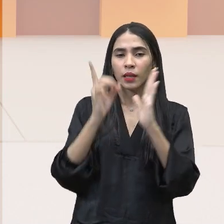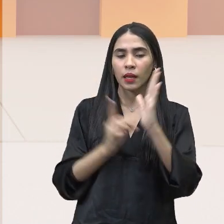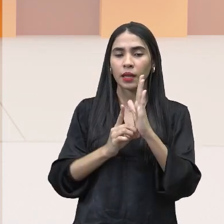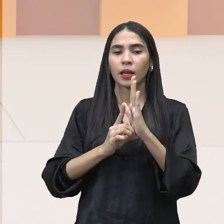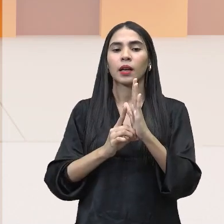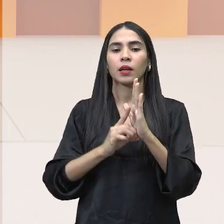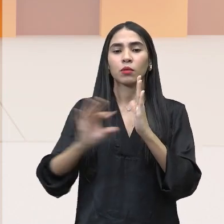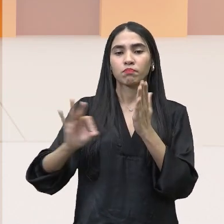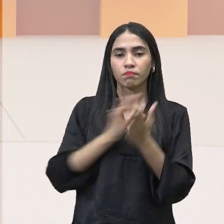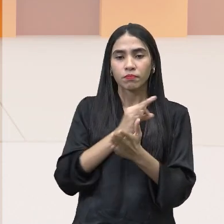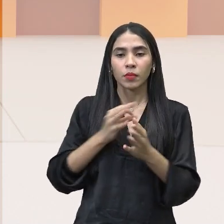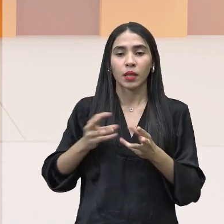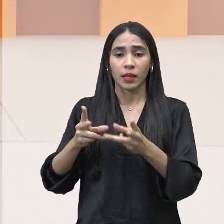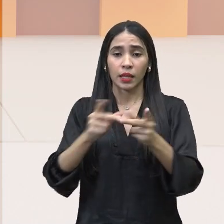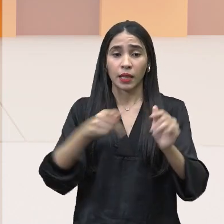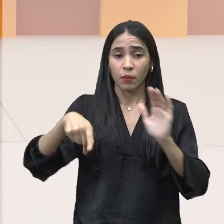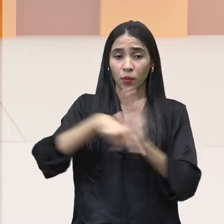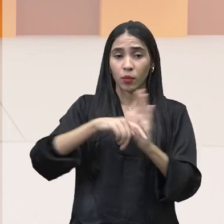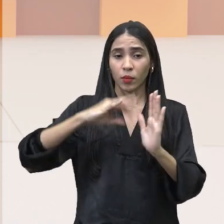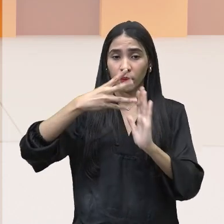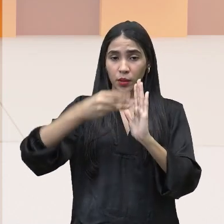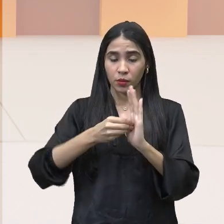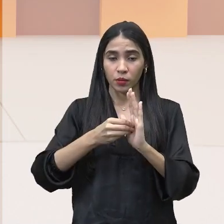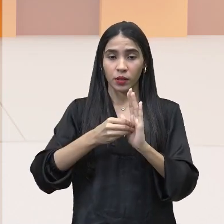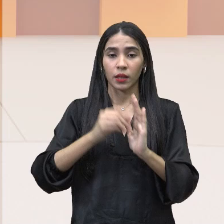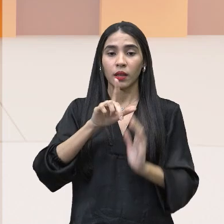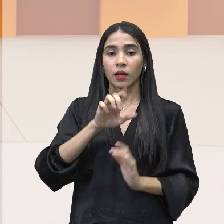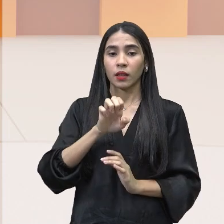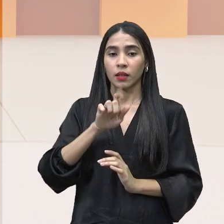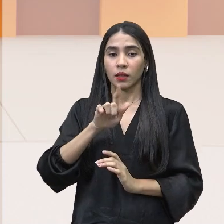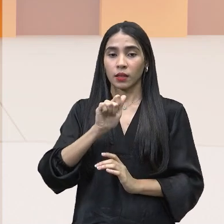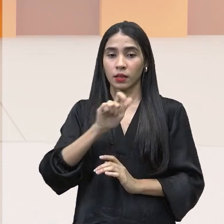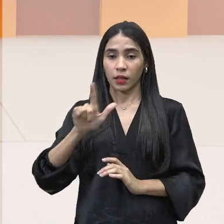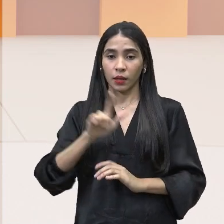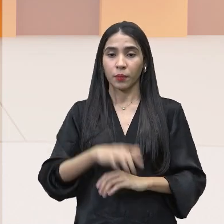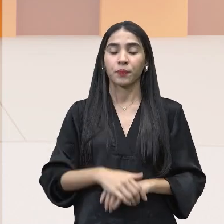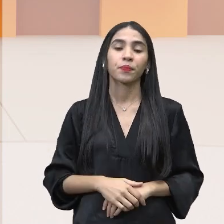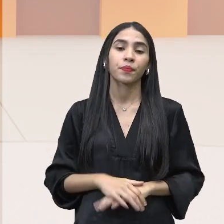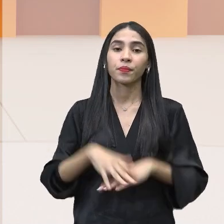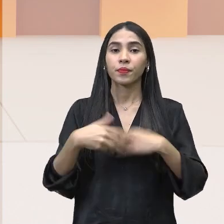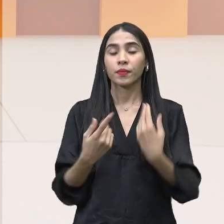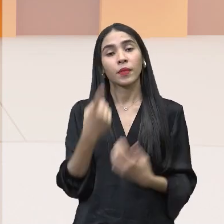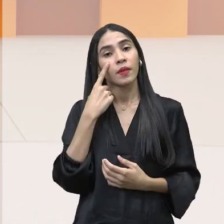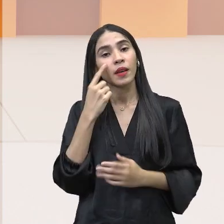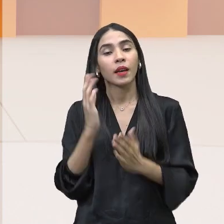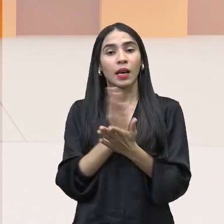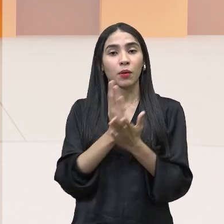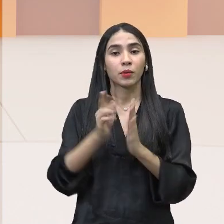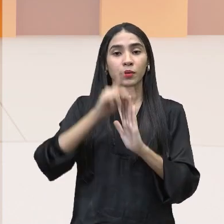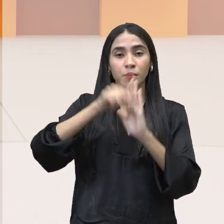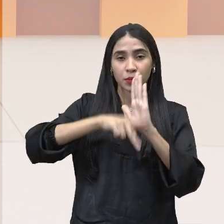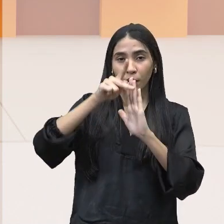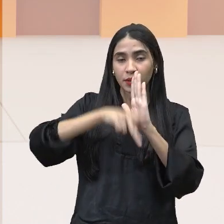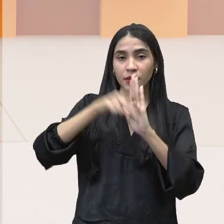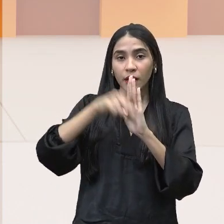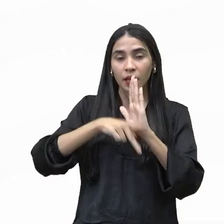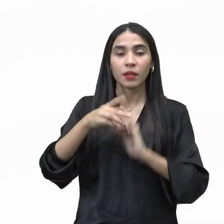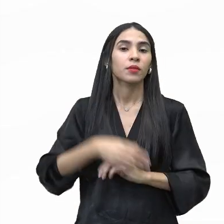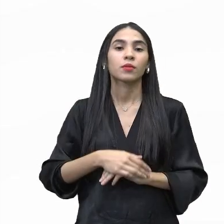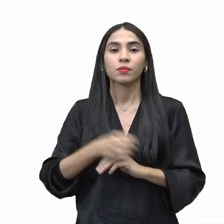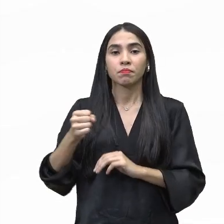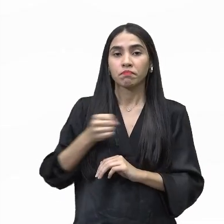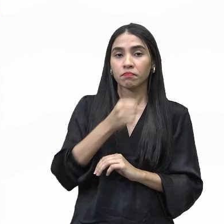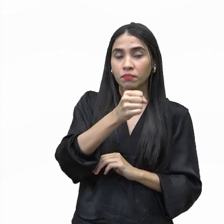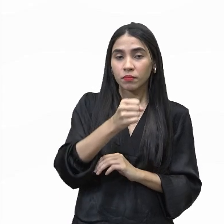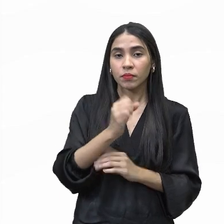as terras pertencentes ao Estado da Amazônia Legal. E aí nós vamos ver alguns projetos que foram